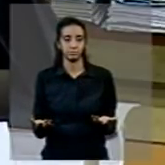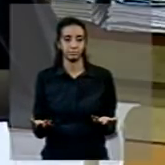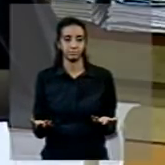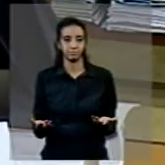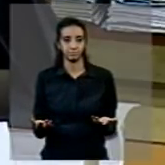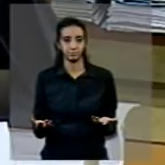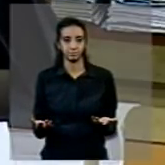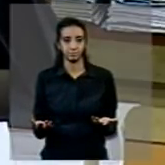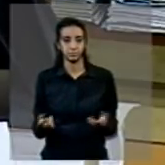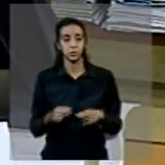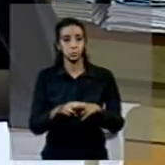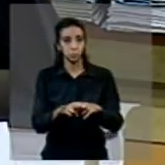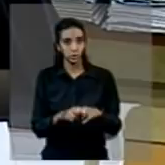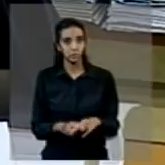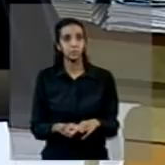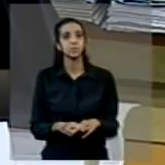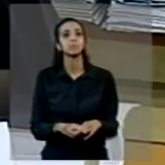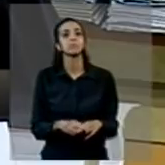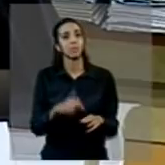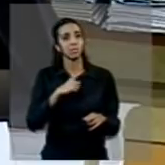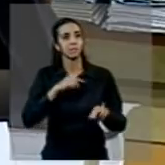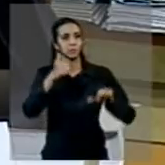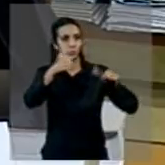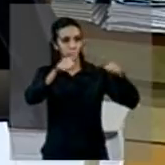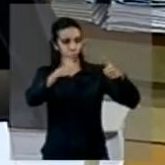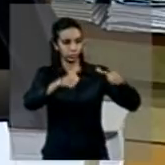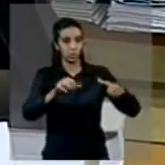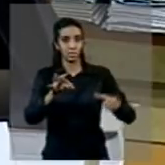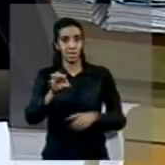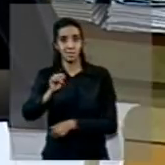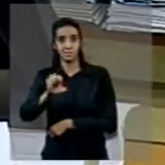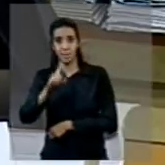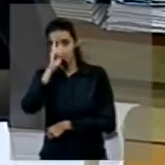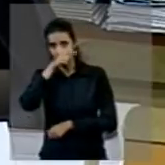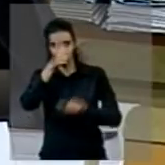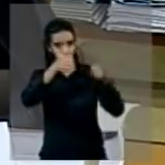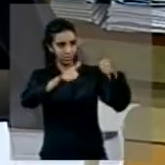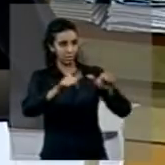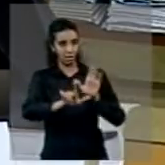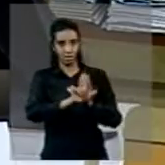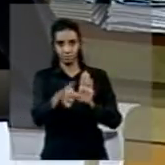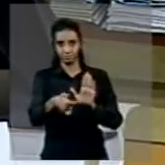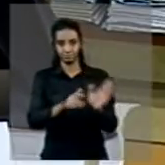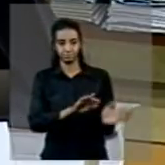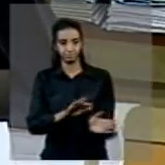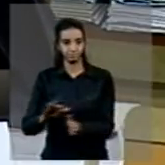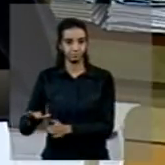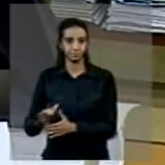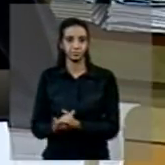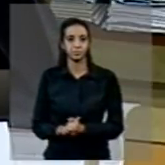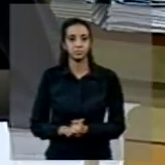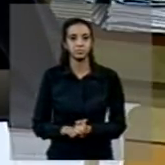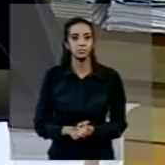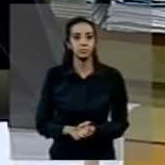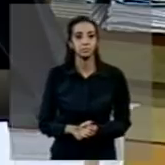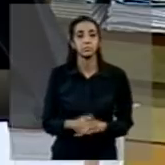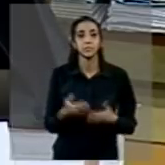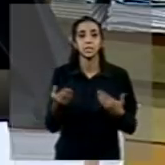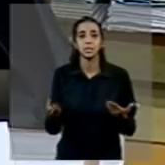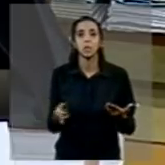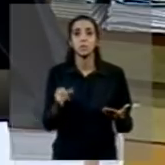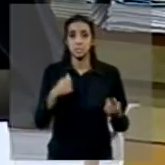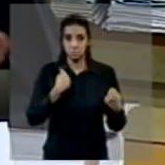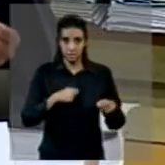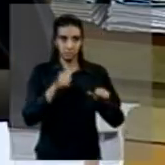uma revisão a ser determinada pelo TSE. Por fim, regulamentando as situações em que a revisão do eleitorado se faz